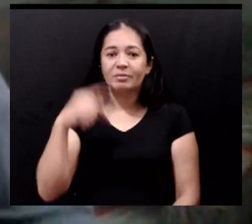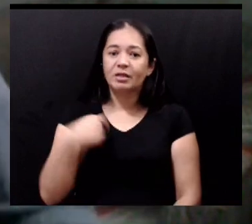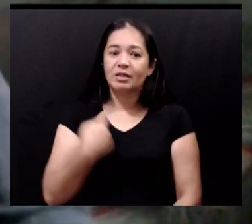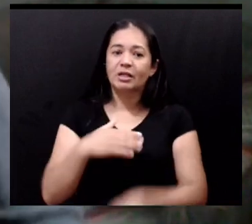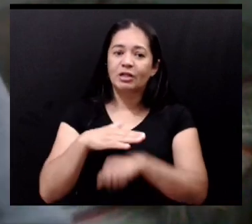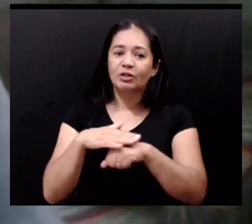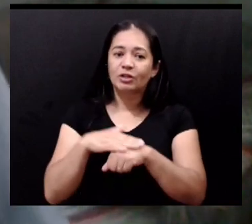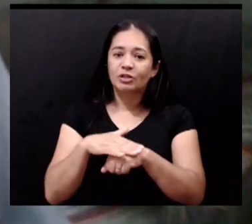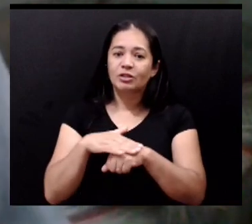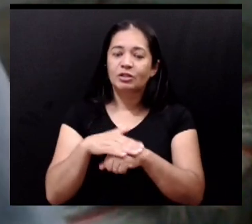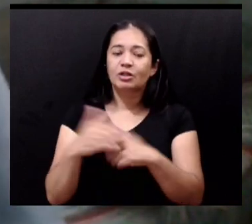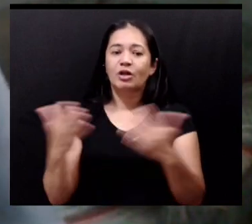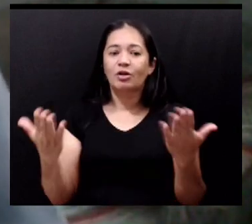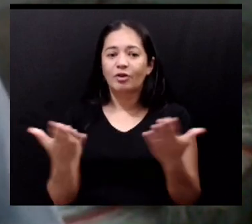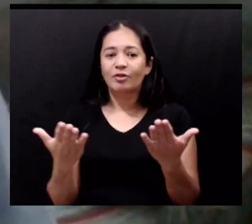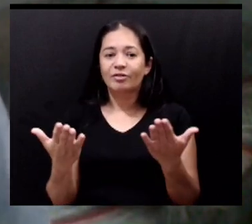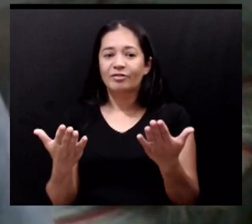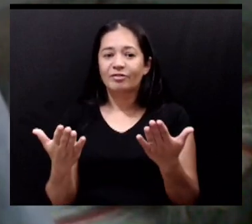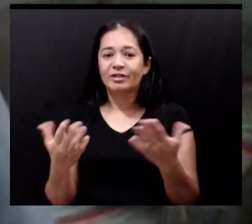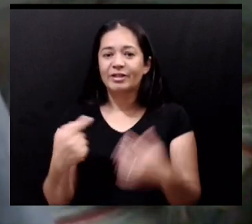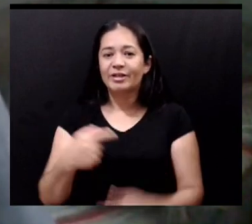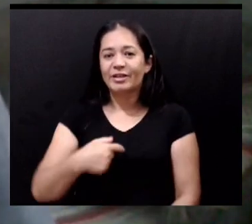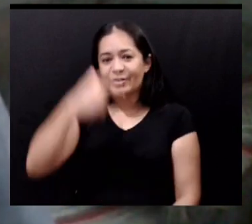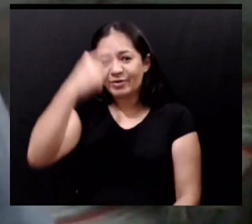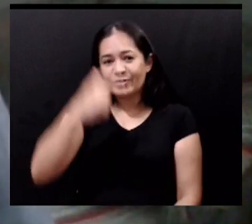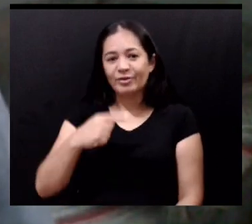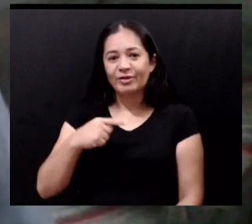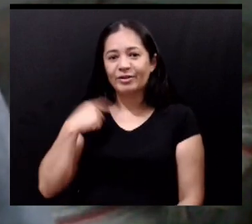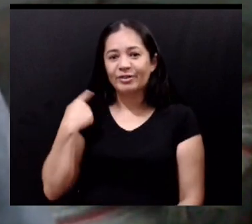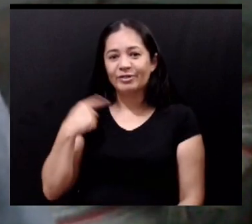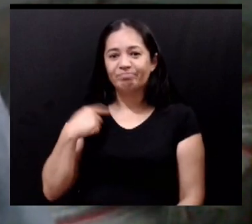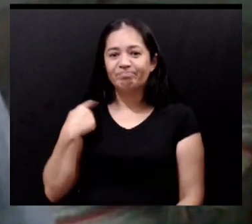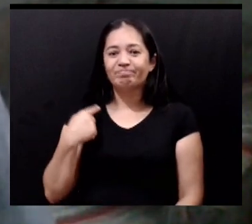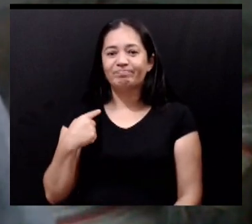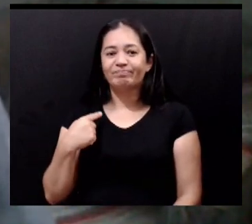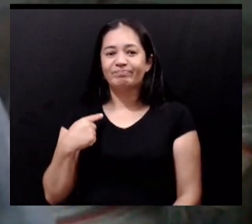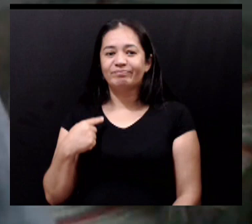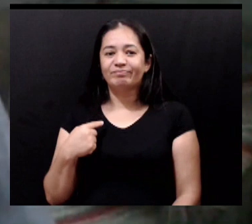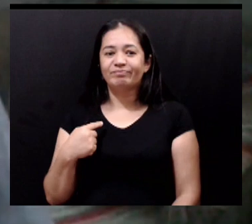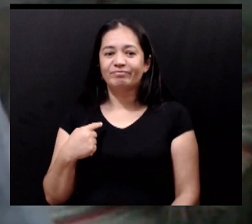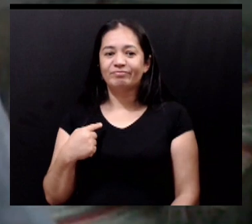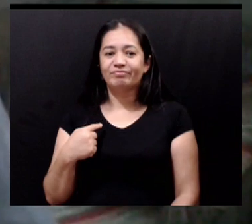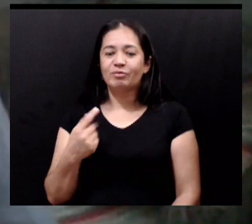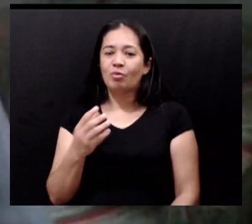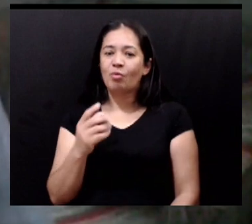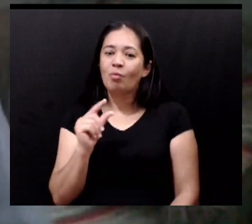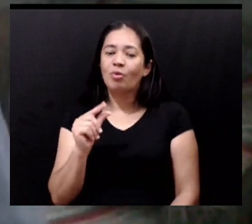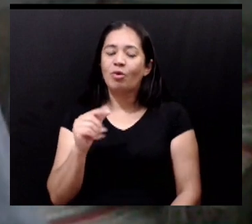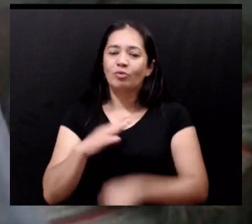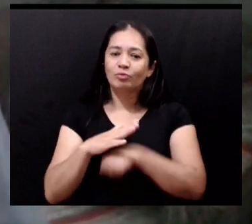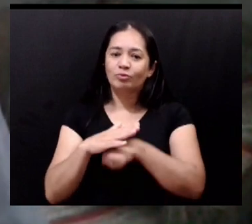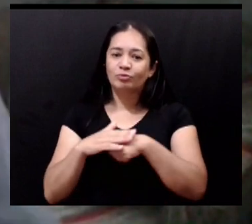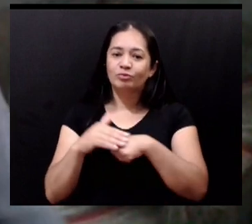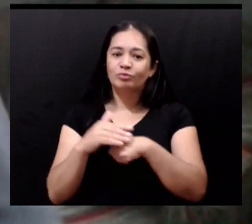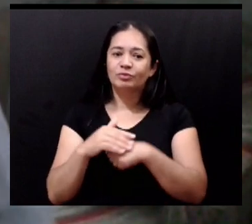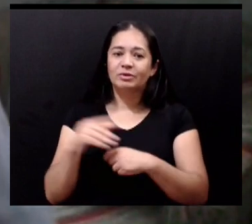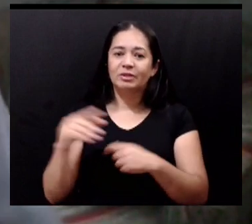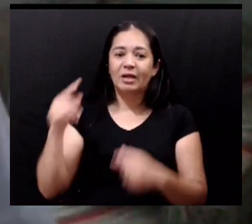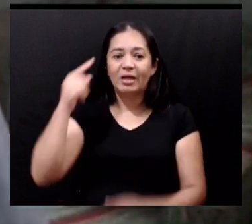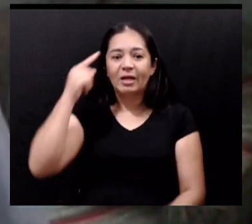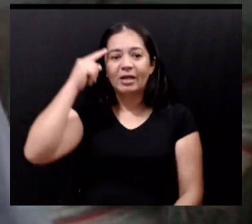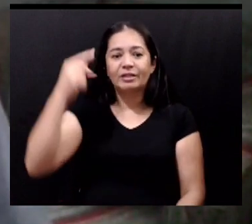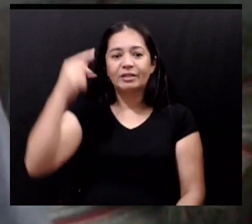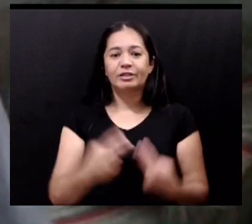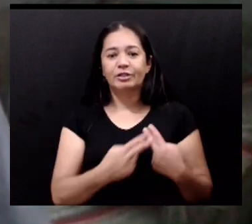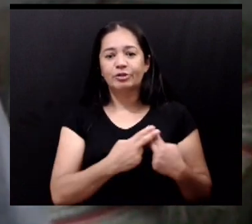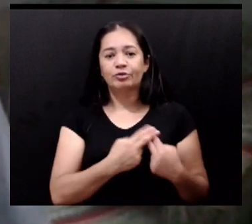Mineira, a nossa prosa, trouxe um pouco de consolo. A ideia de viver no luto, de